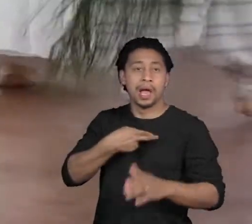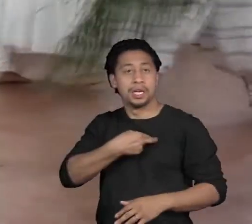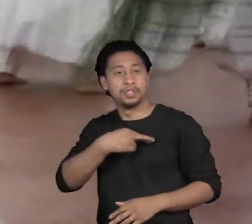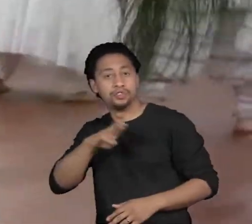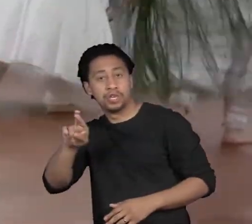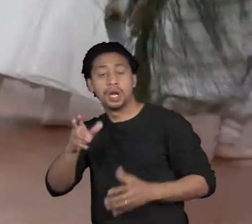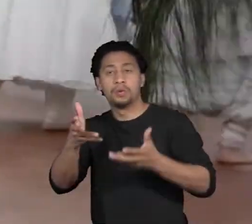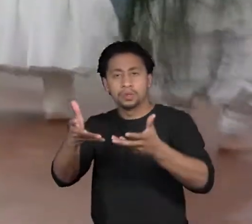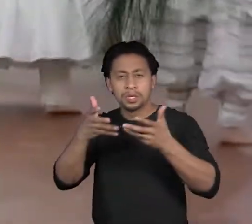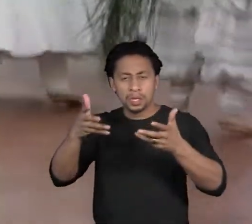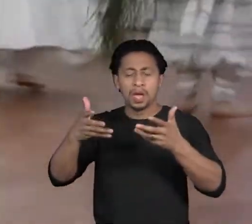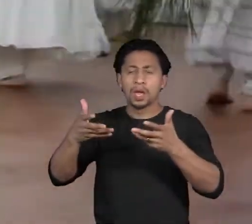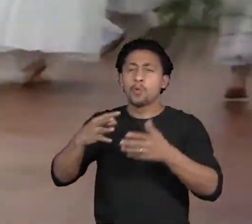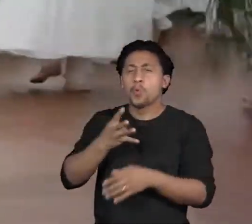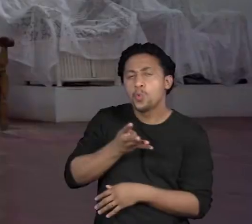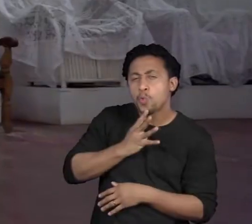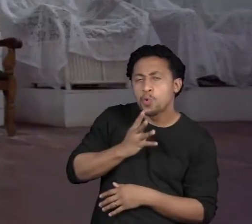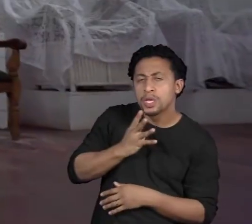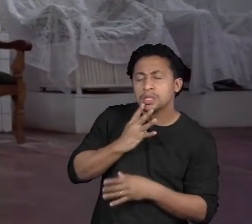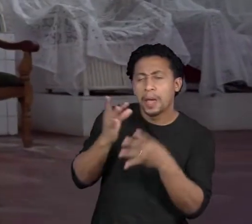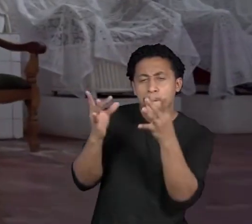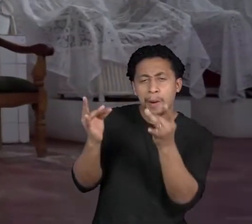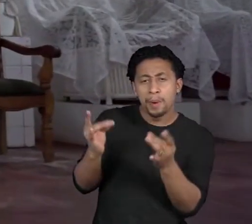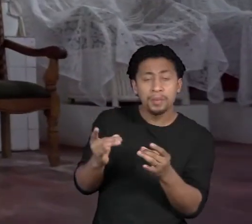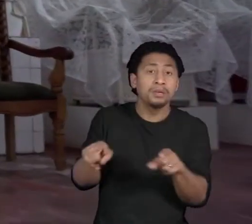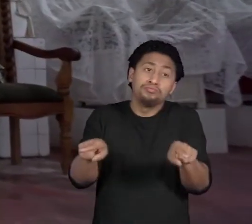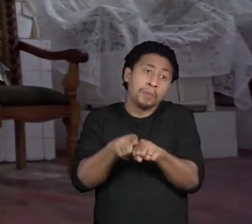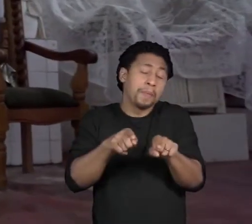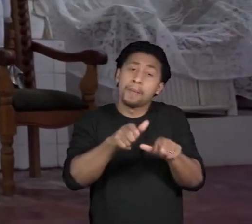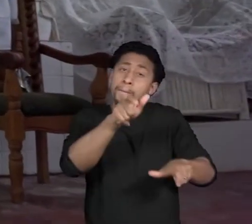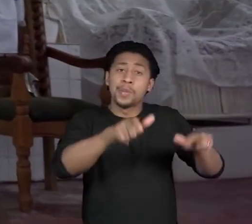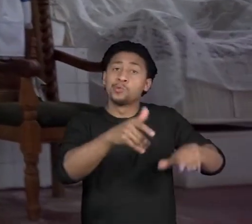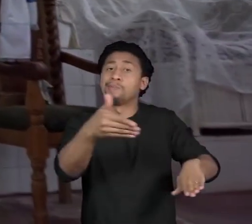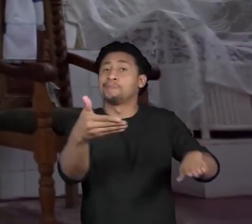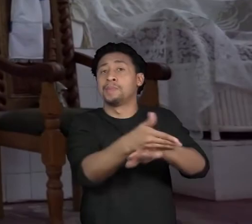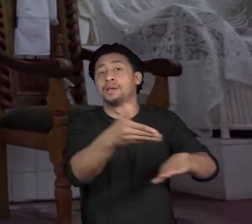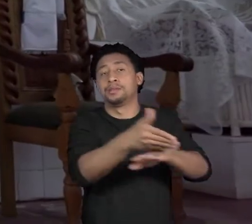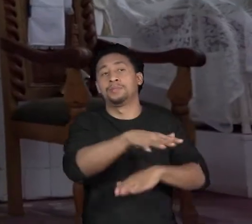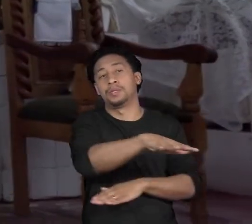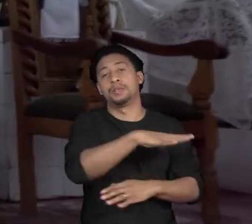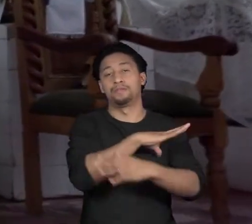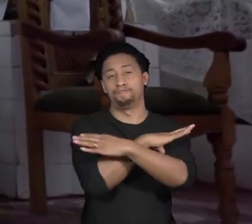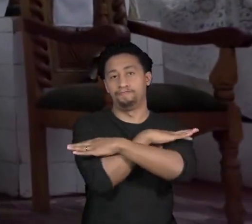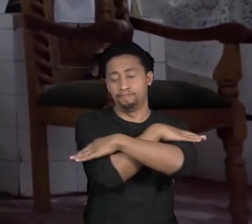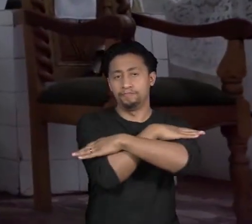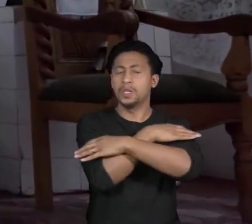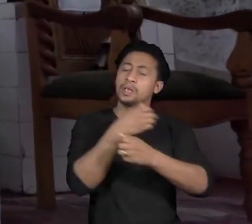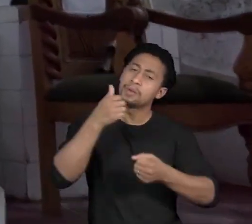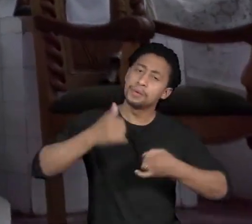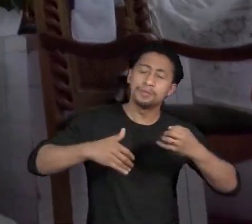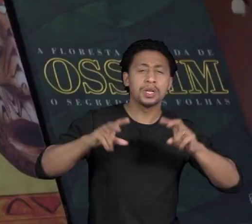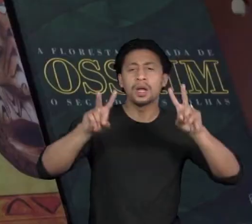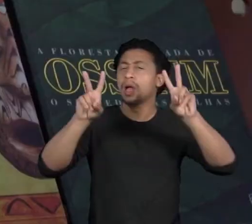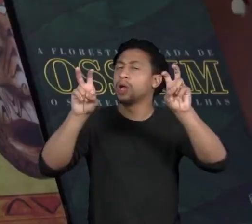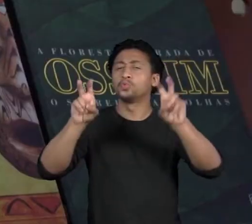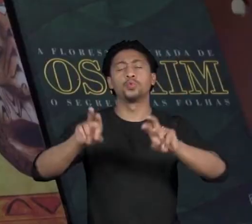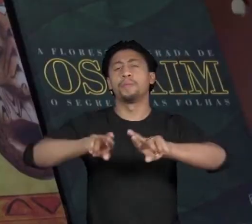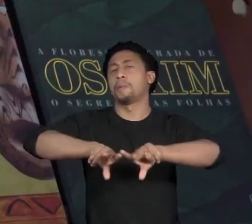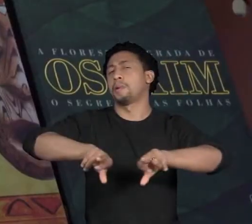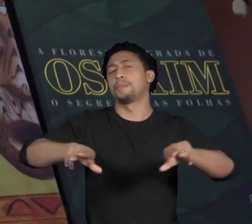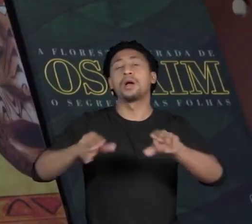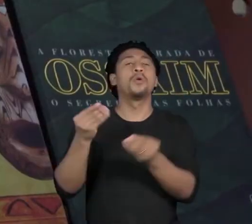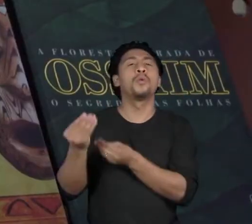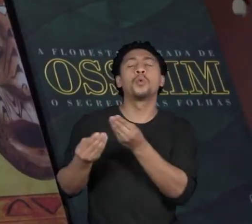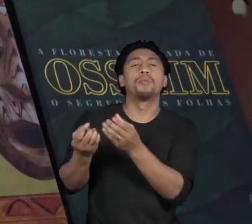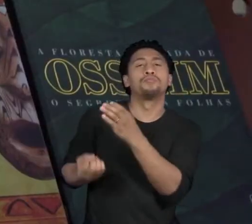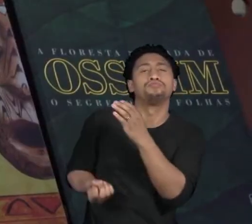programa Candomblé Total. O público é bem variado. Então tem desde o pesquisador que tem uma ideia